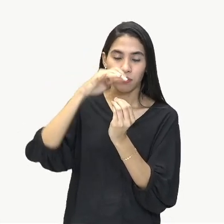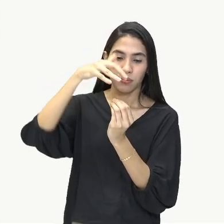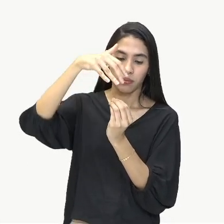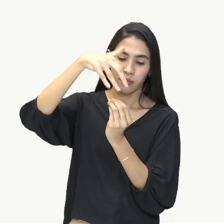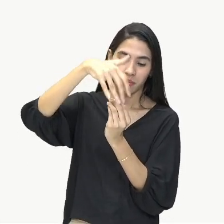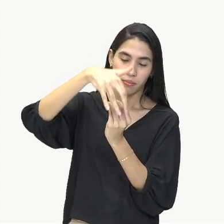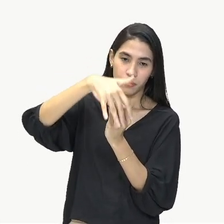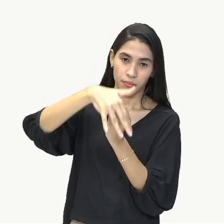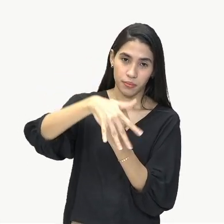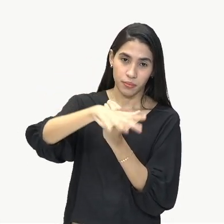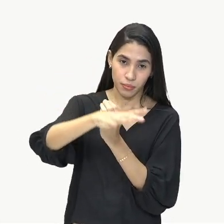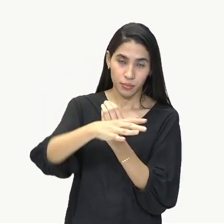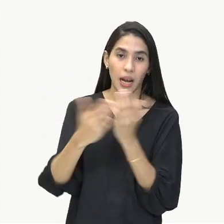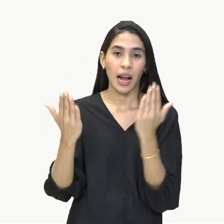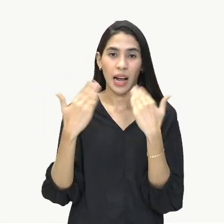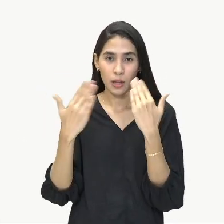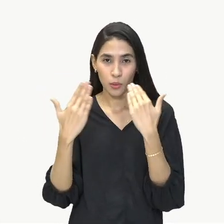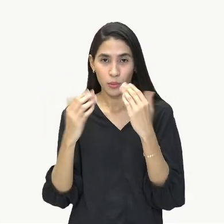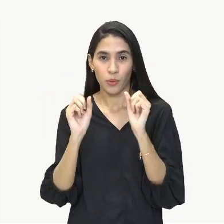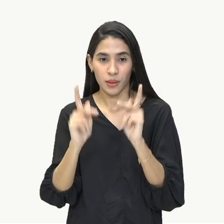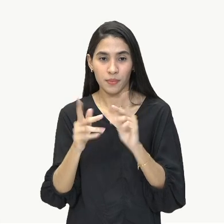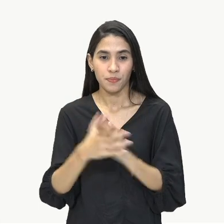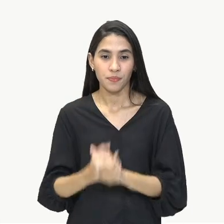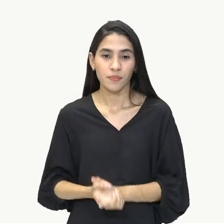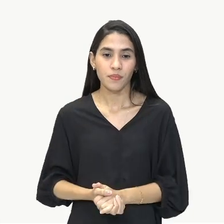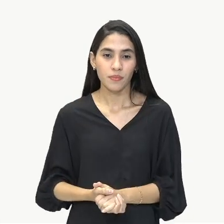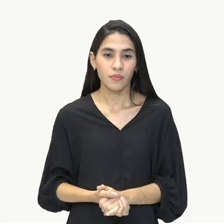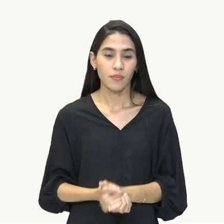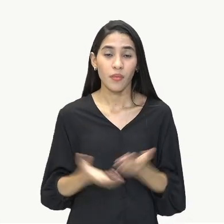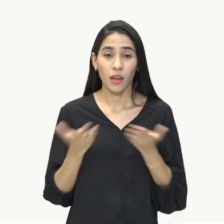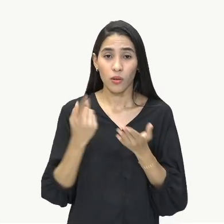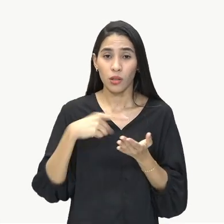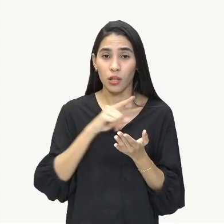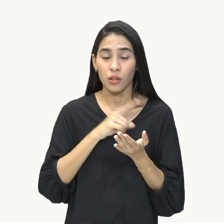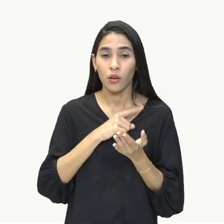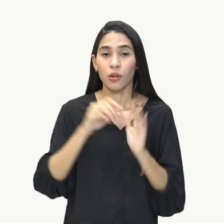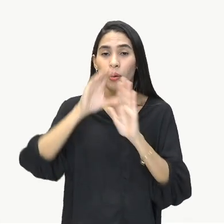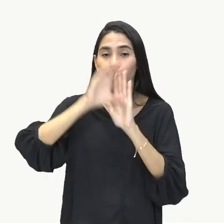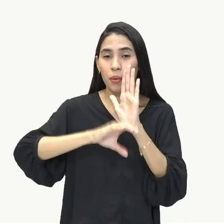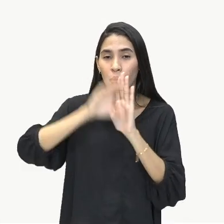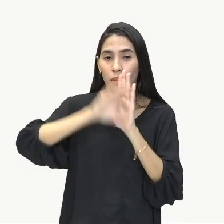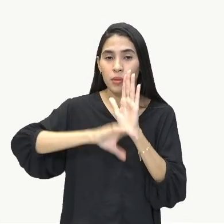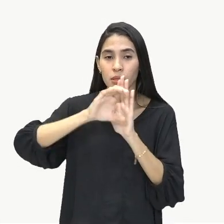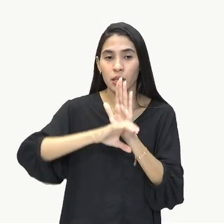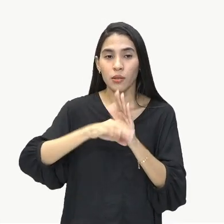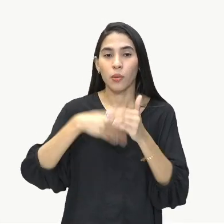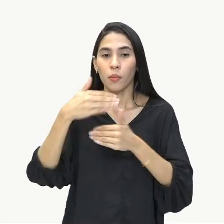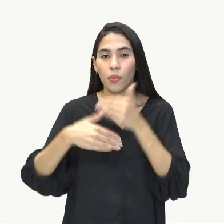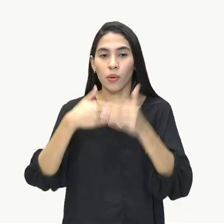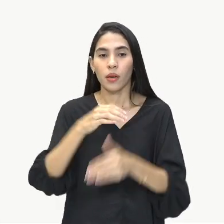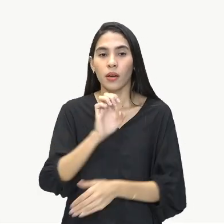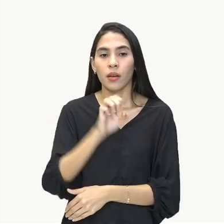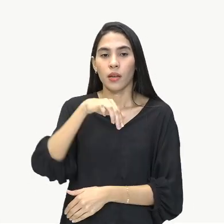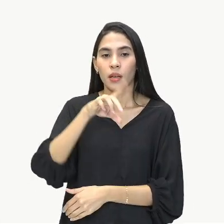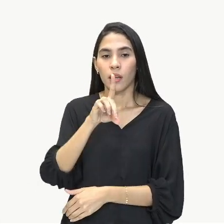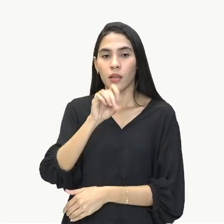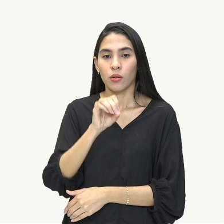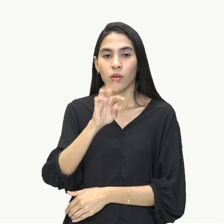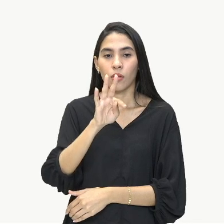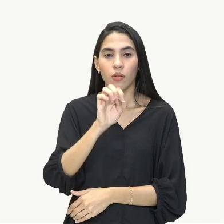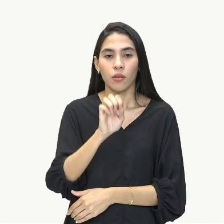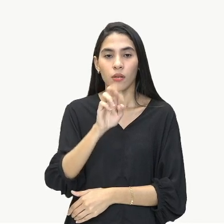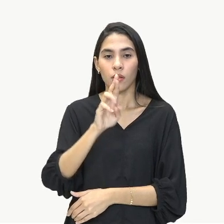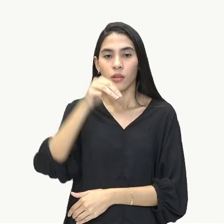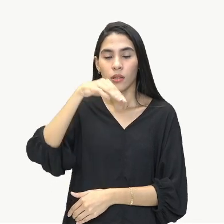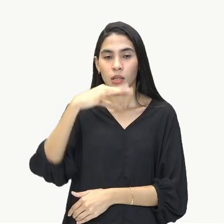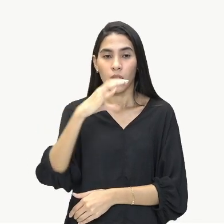liberação de calor, ok? Agora vamos para o conceito de processos endotérmicos.